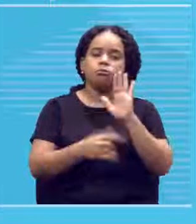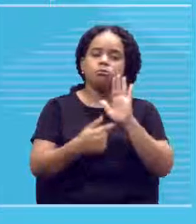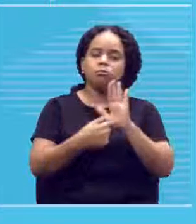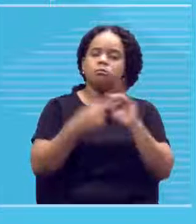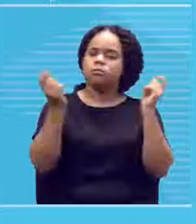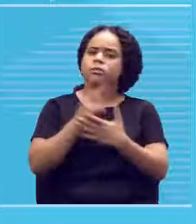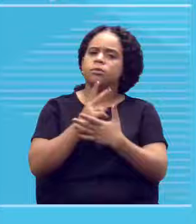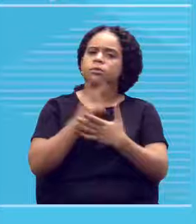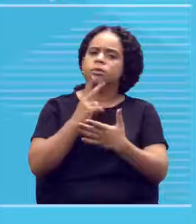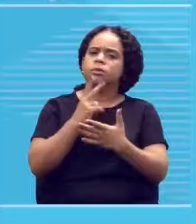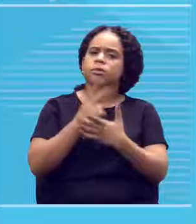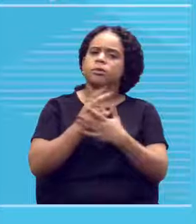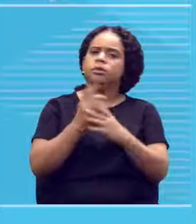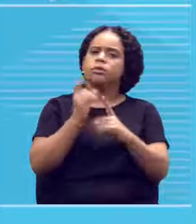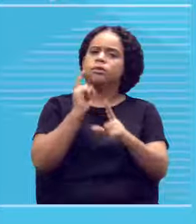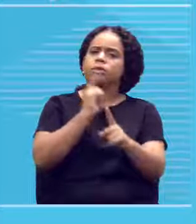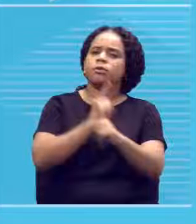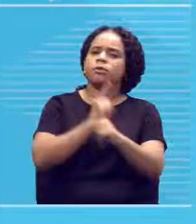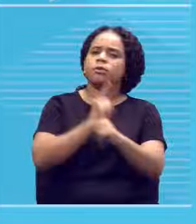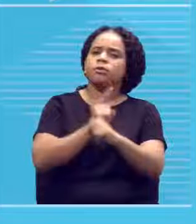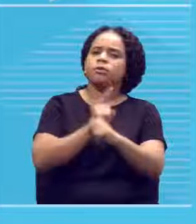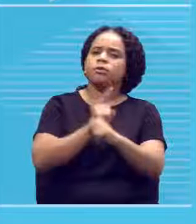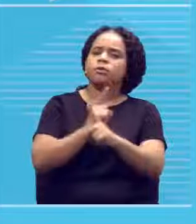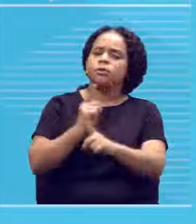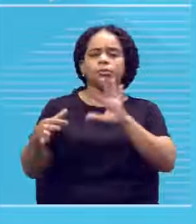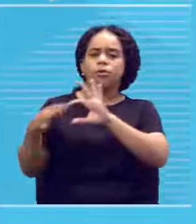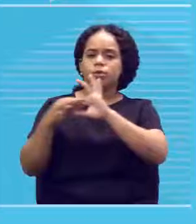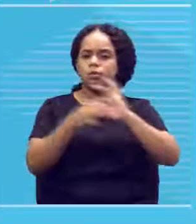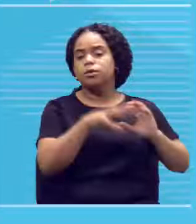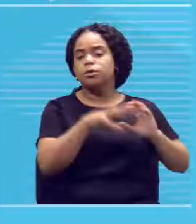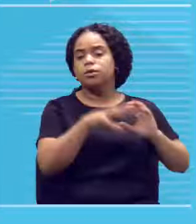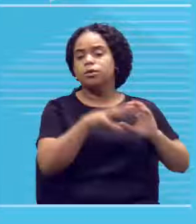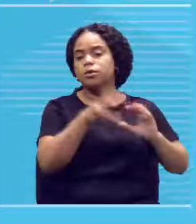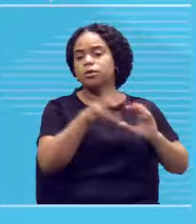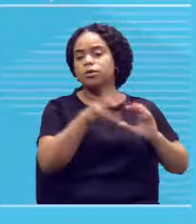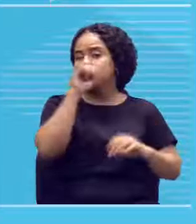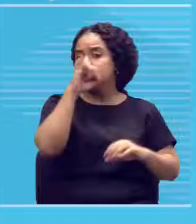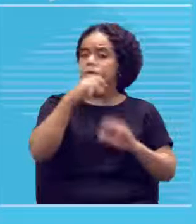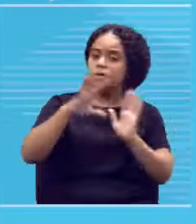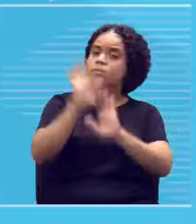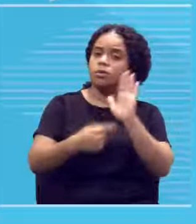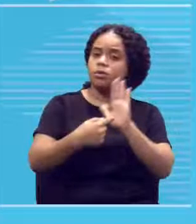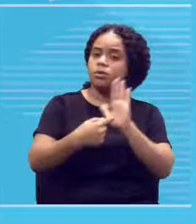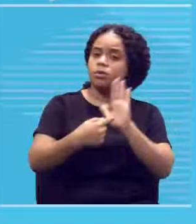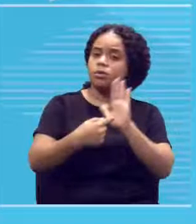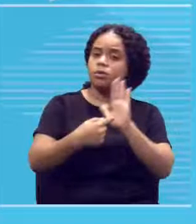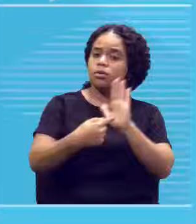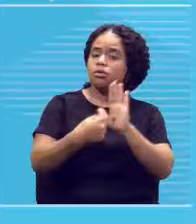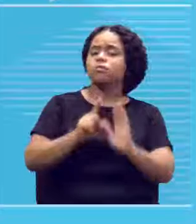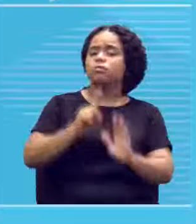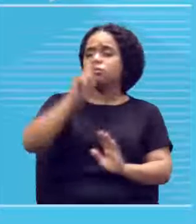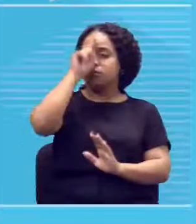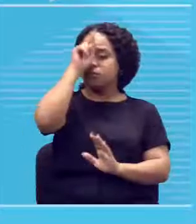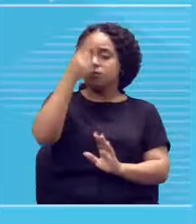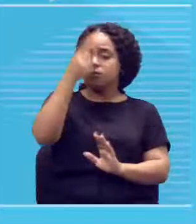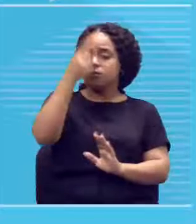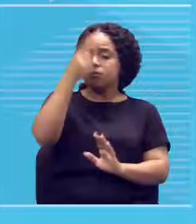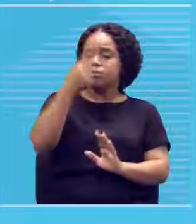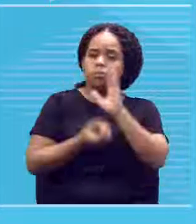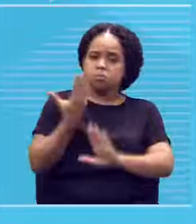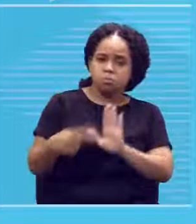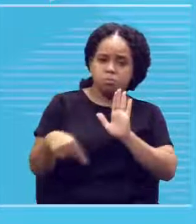encontrar elementos coesivos se o seu texto estiver bem produzido sempre encontrar